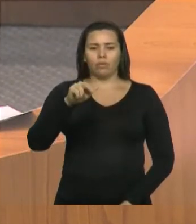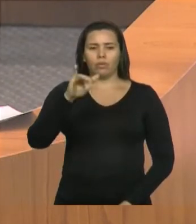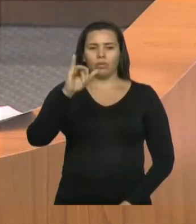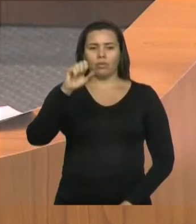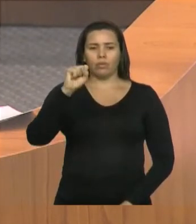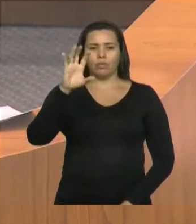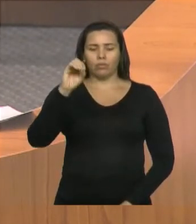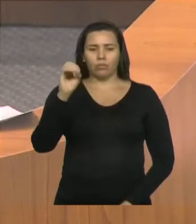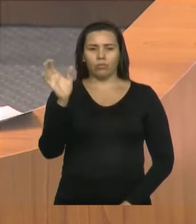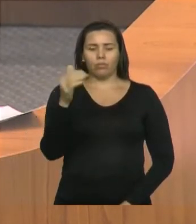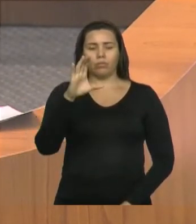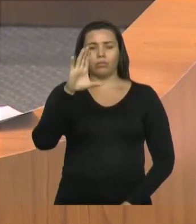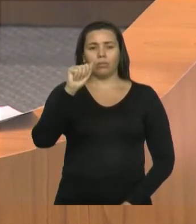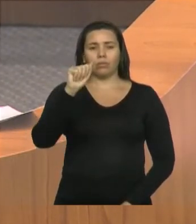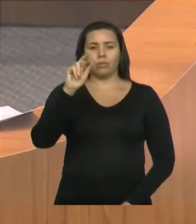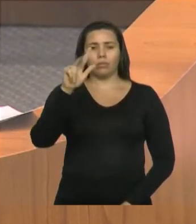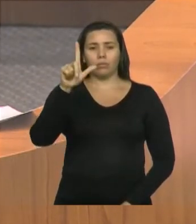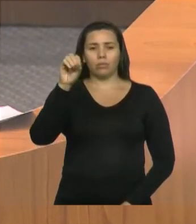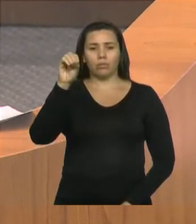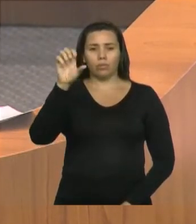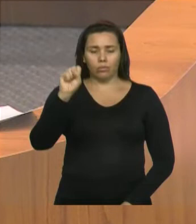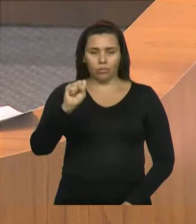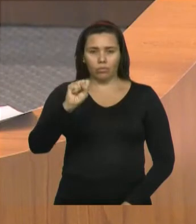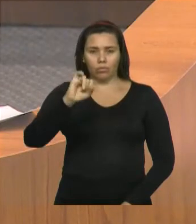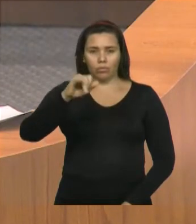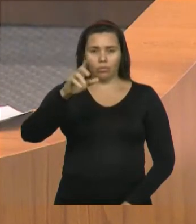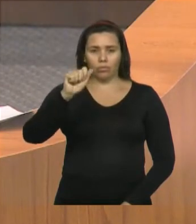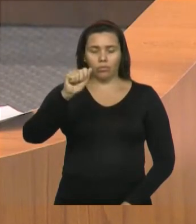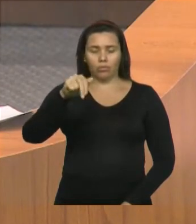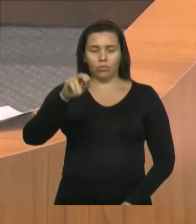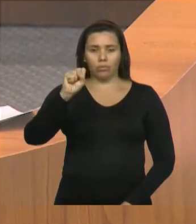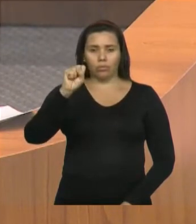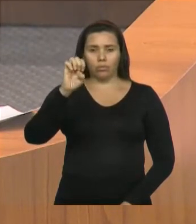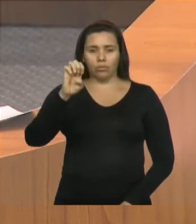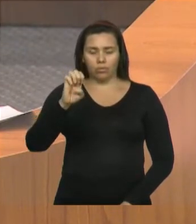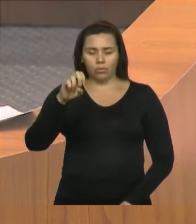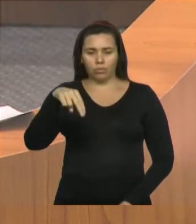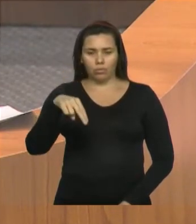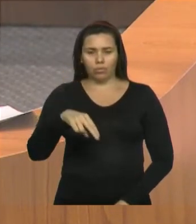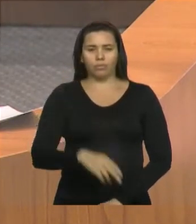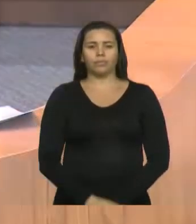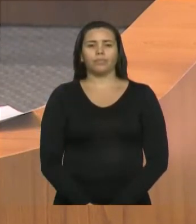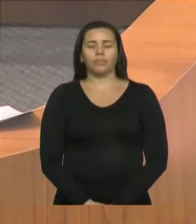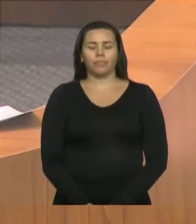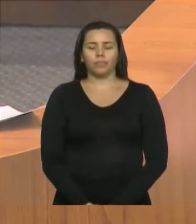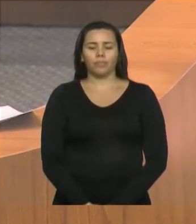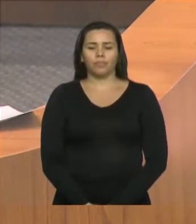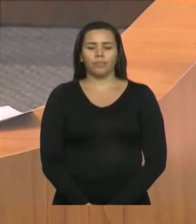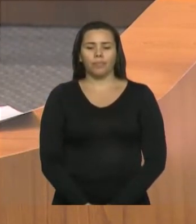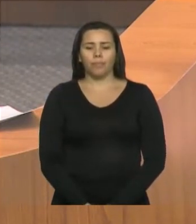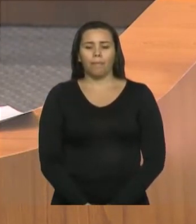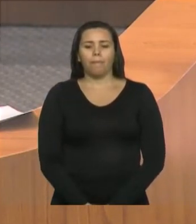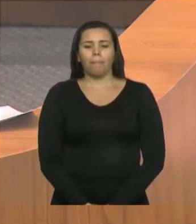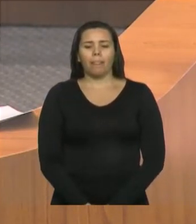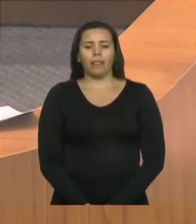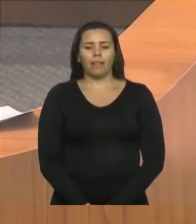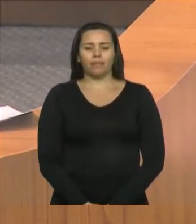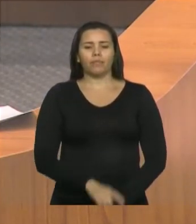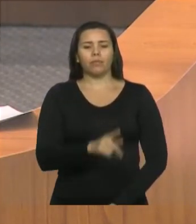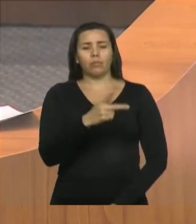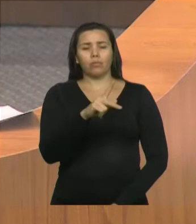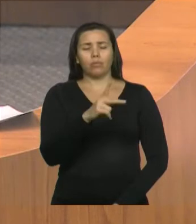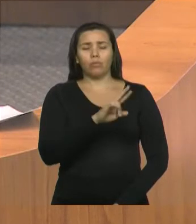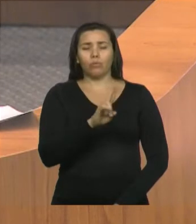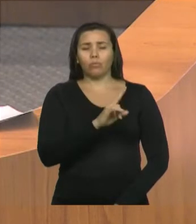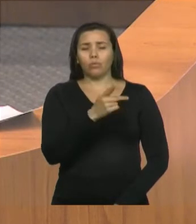acidente automobilístico. E graças a Deus que o nosso mandato pôde dar essa oportunidade também, essa alegria de